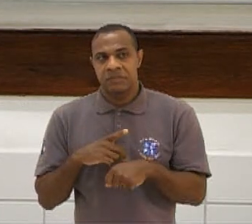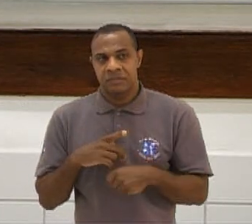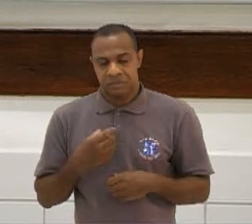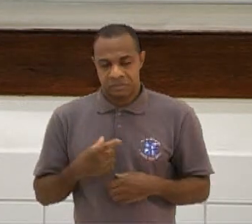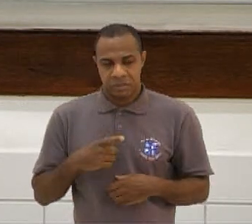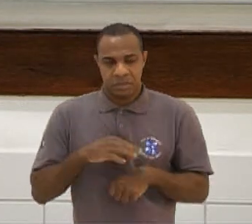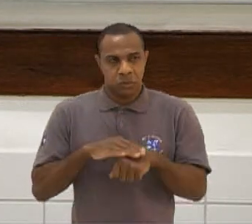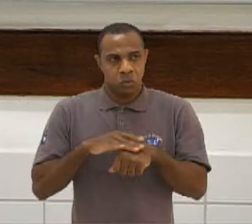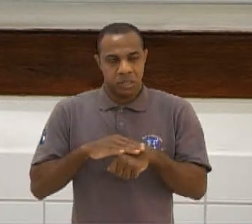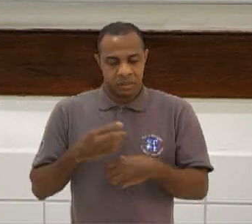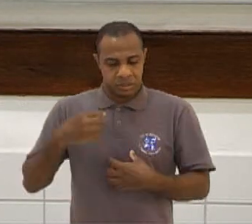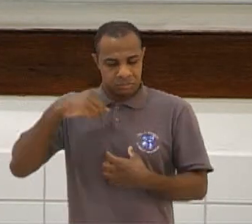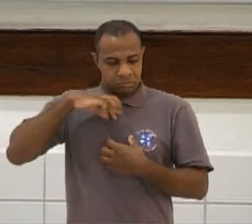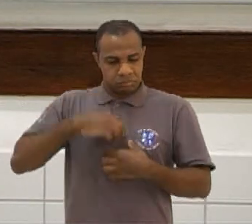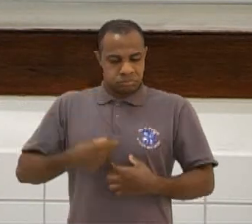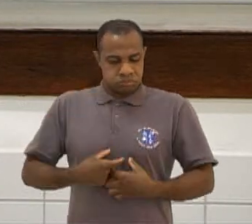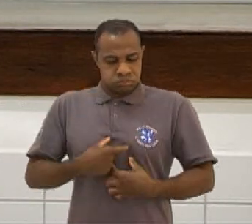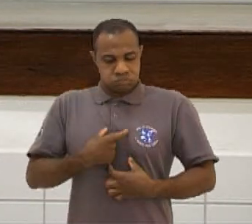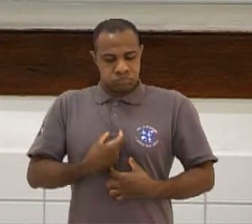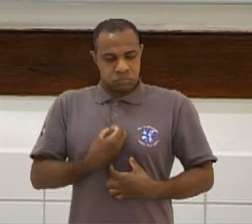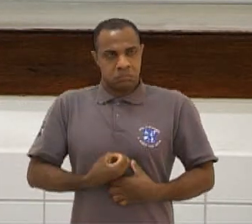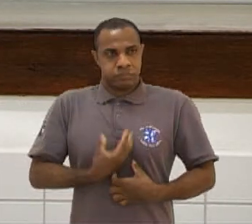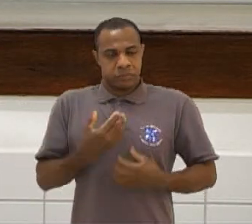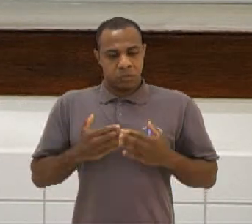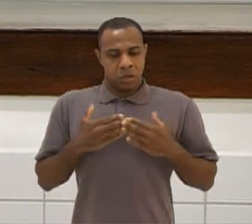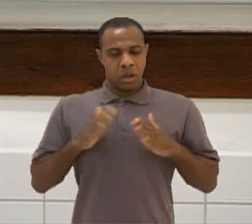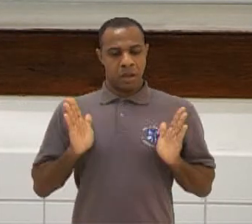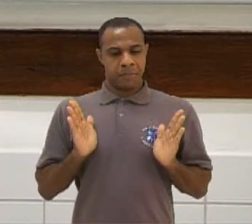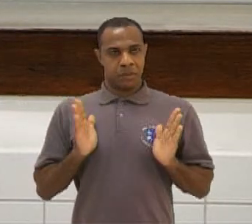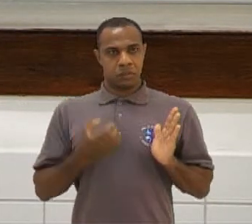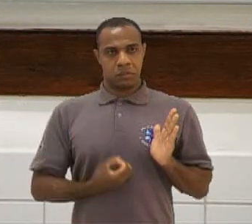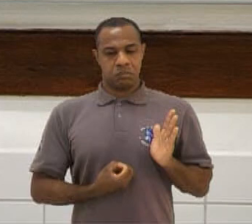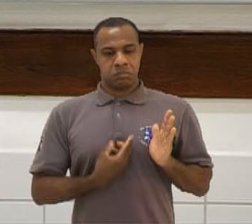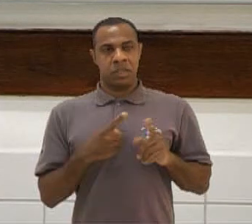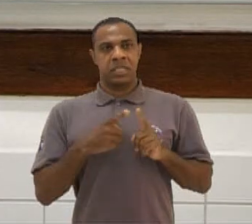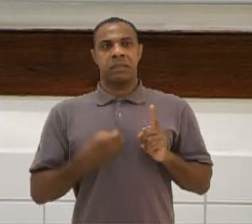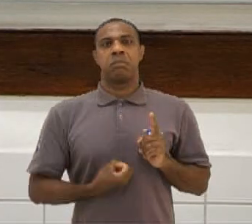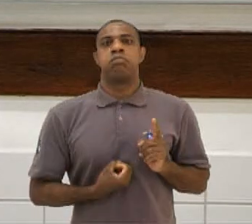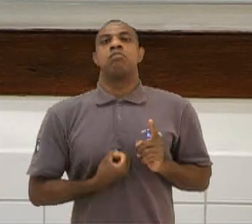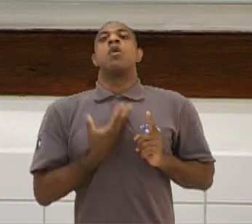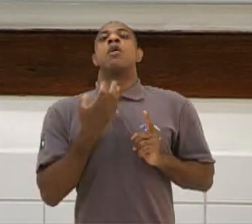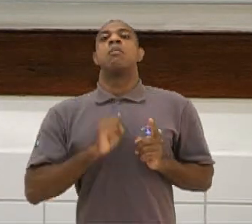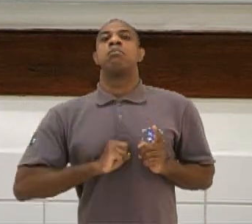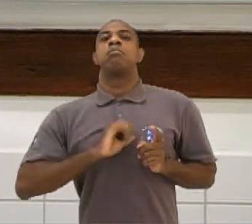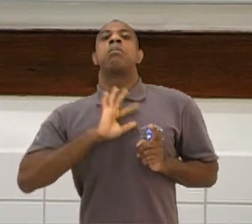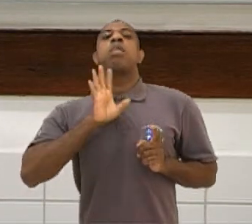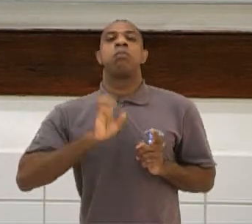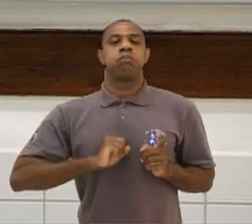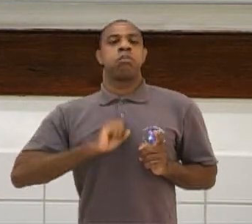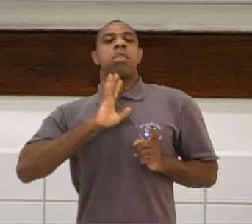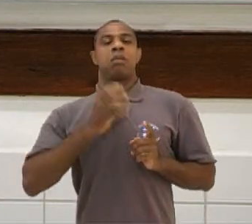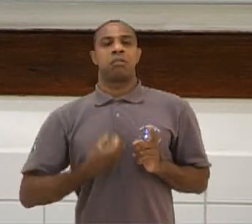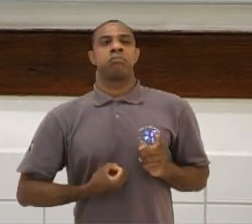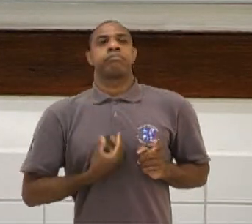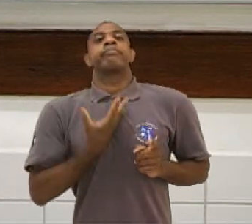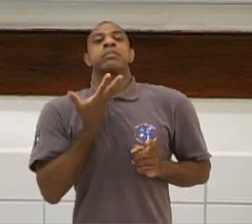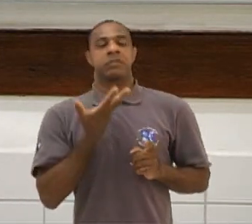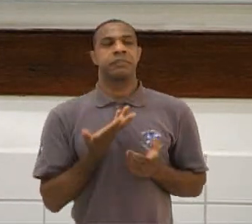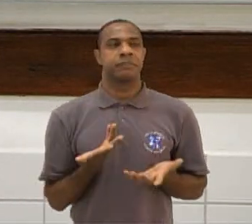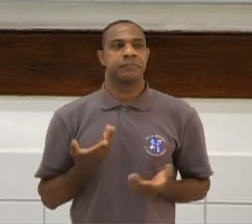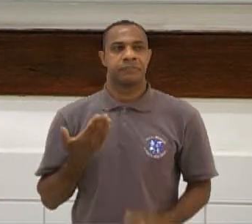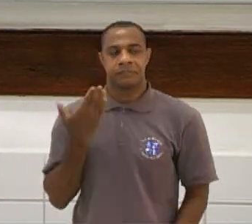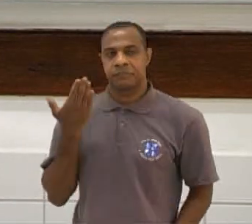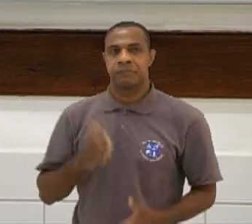diafragma. Então, ela vai ficar com essa abertura, ocasionando refluxo, por exemplo. Beleza? Quem já ouviu falar dessa doença, a hérnia de